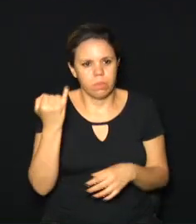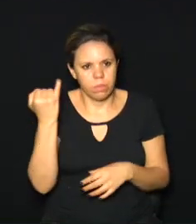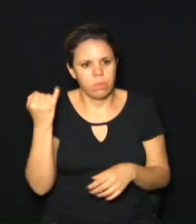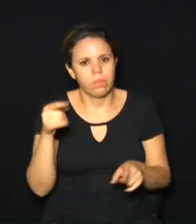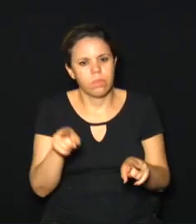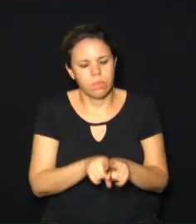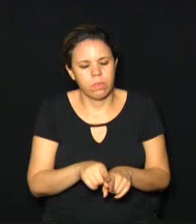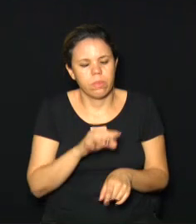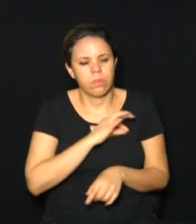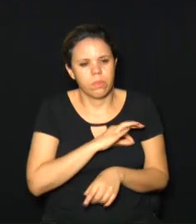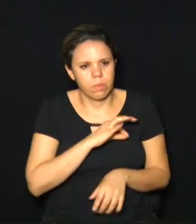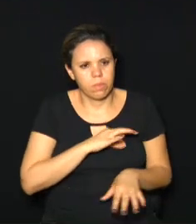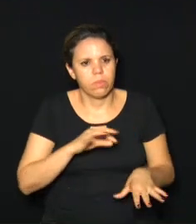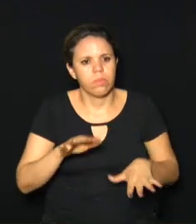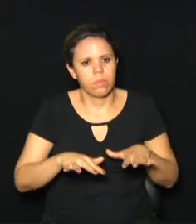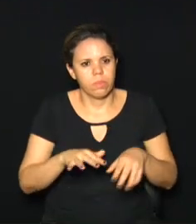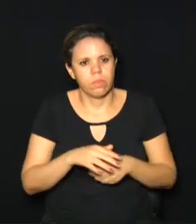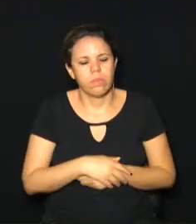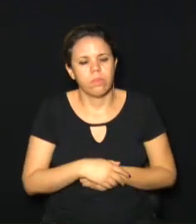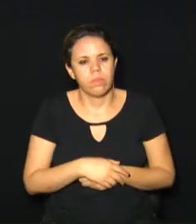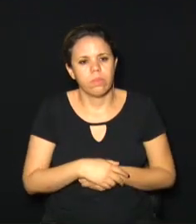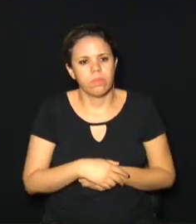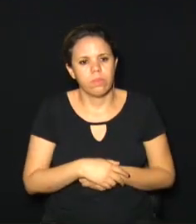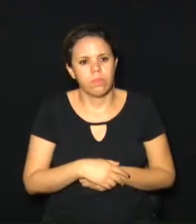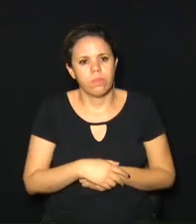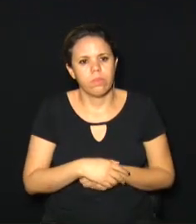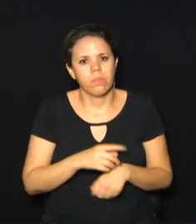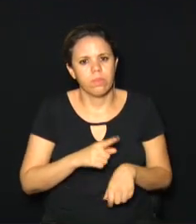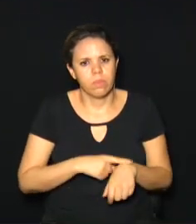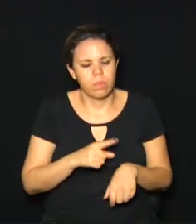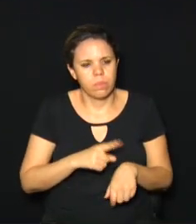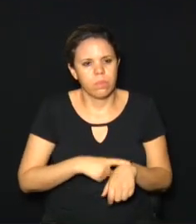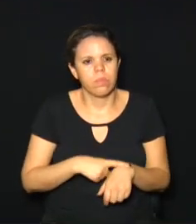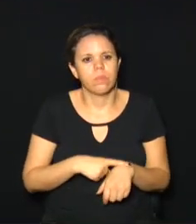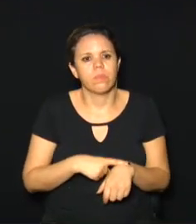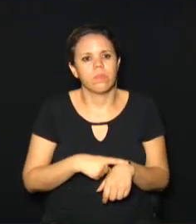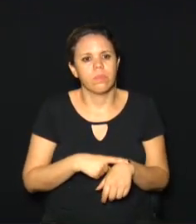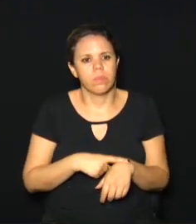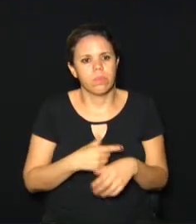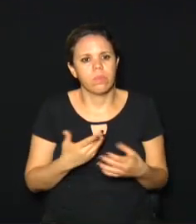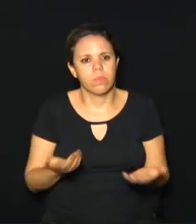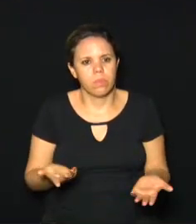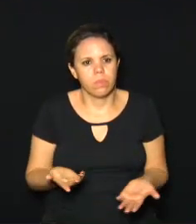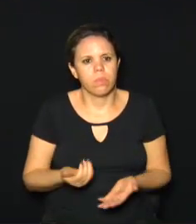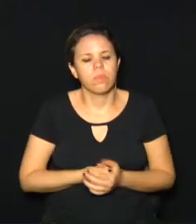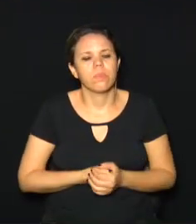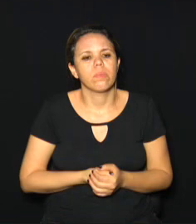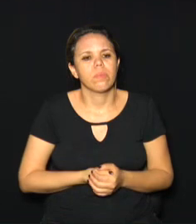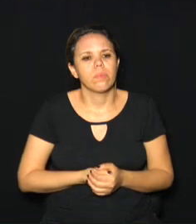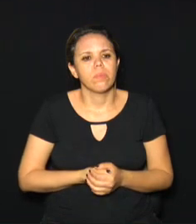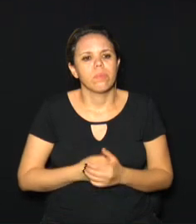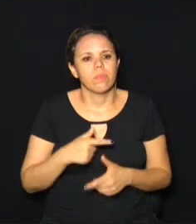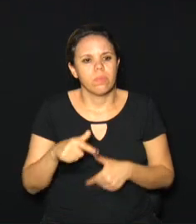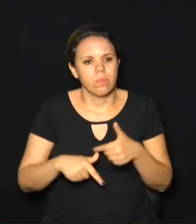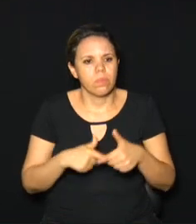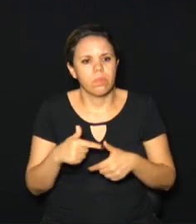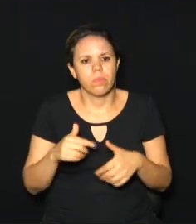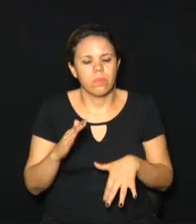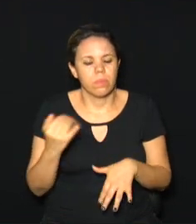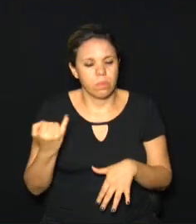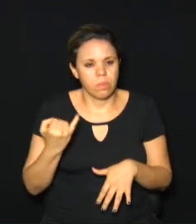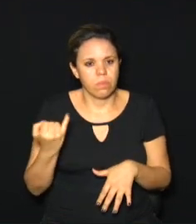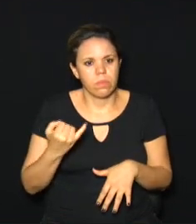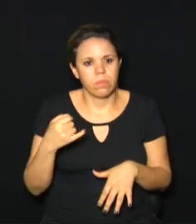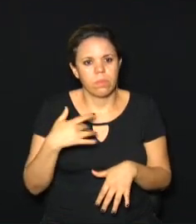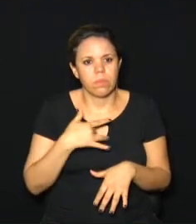questão salarial, questão de cômputo de tempo de serviço, de tempo de, né, de atividade e tudo mais, são importantes,